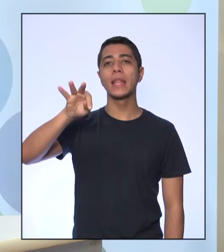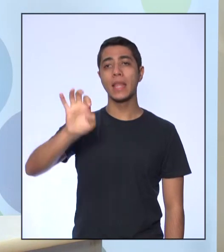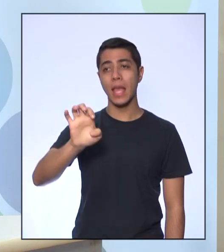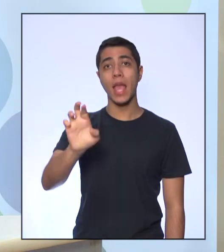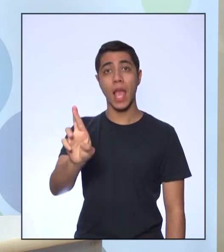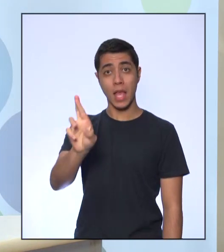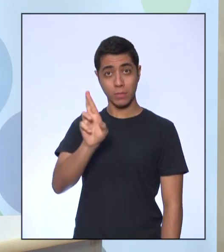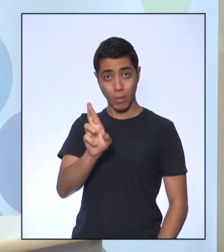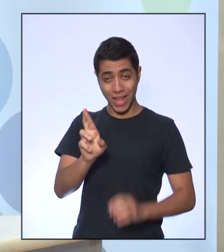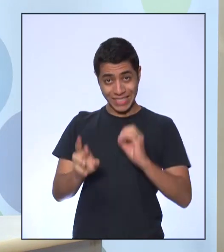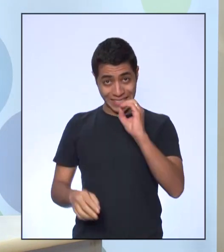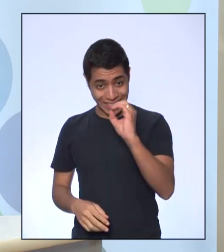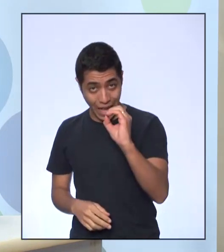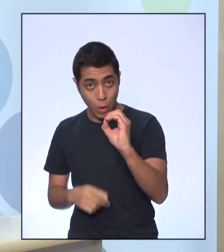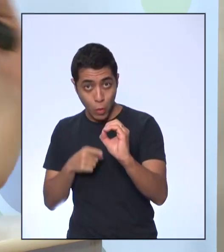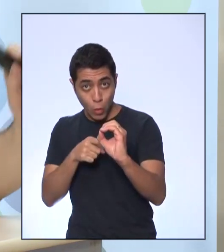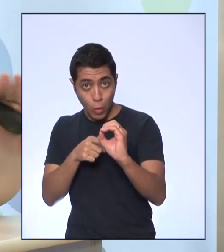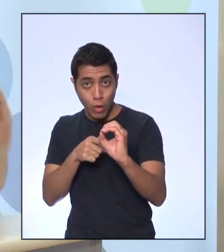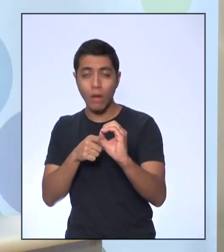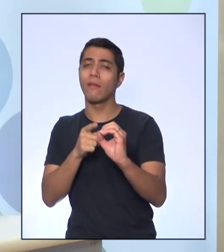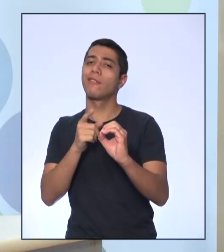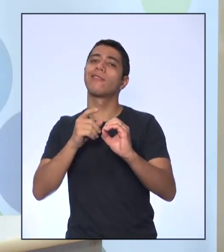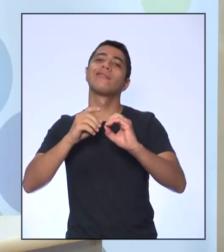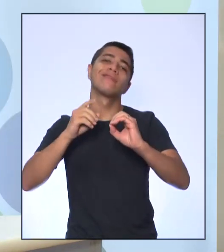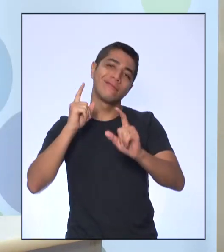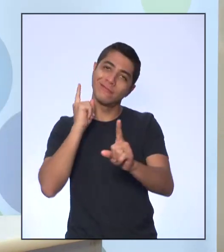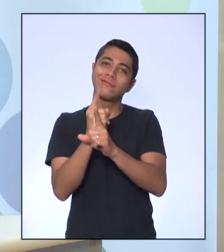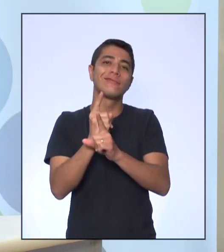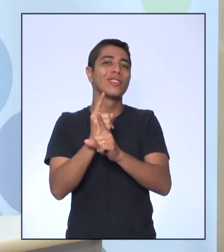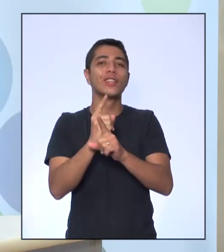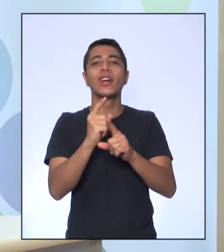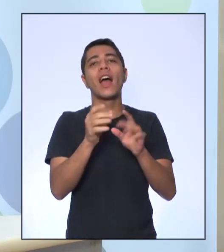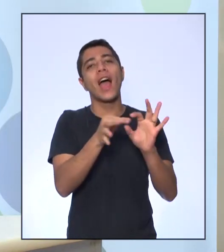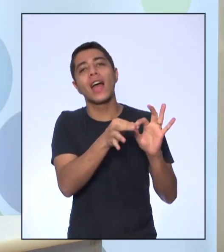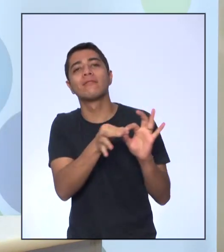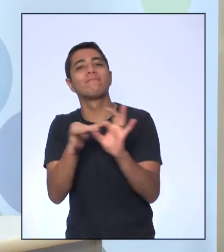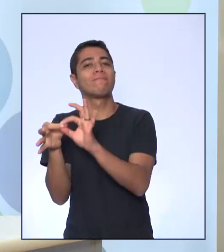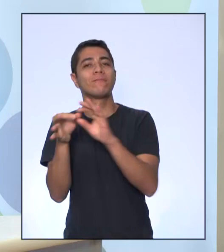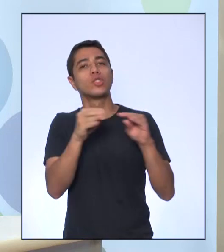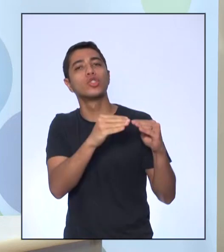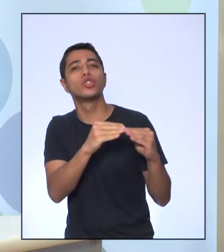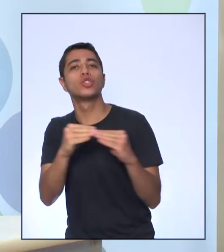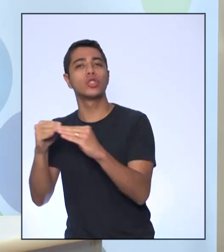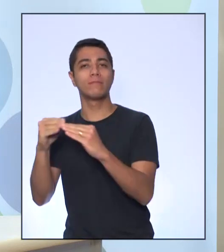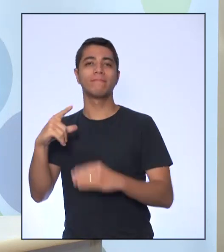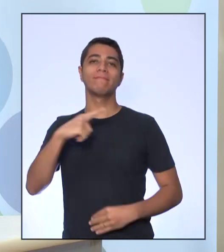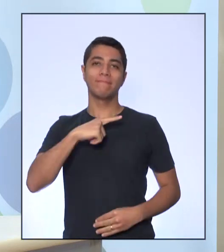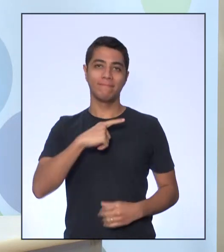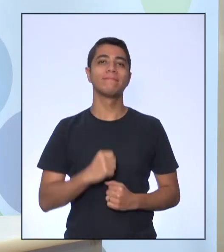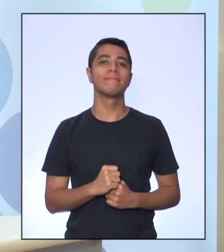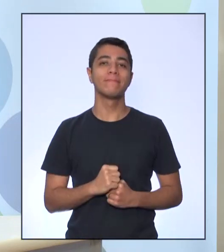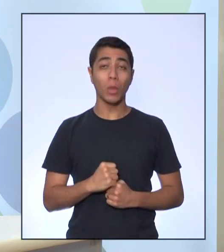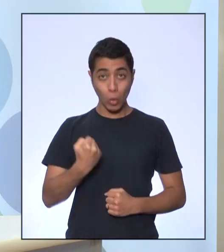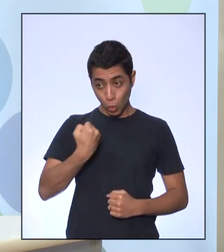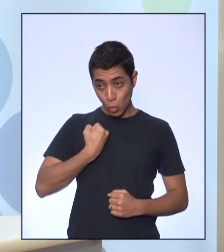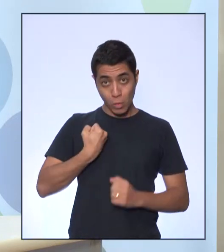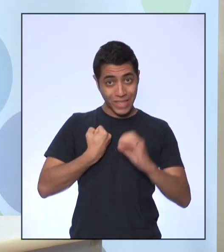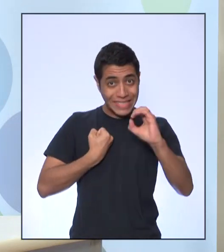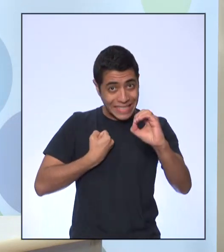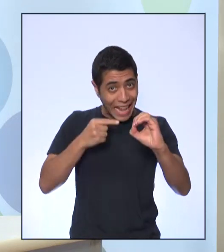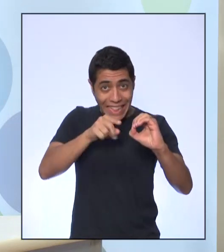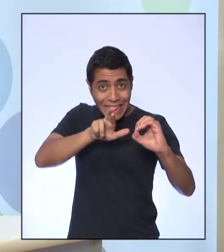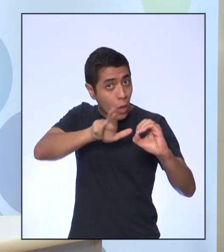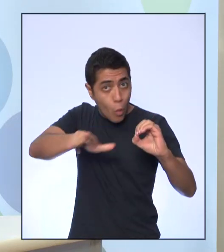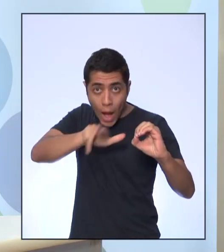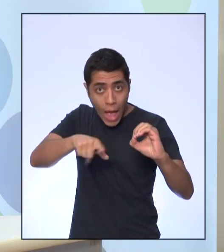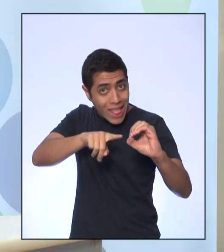alinhada. Qualquer número que não seja 0, nós vamos colocar que ela não está alinhada aos